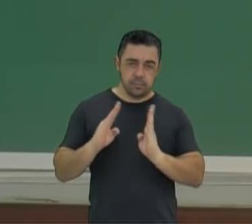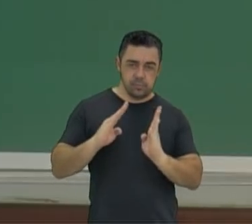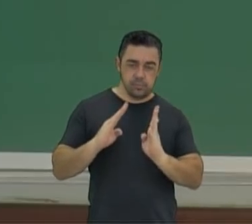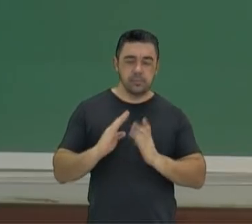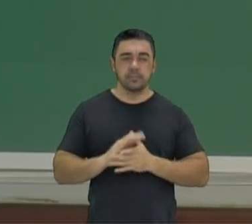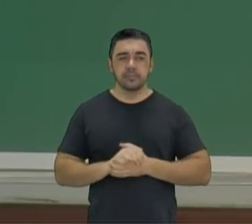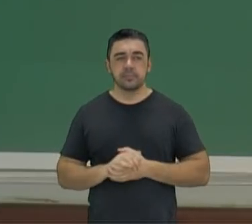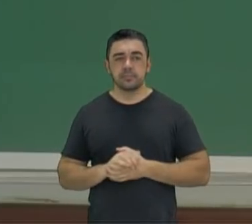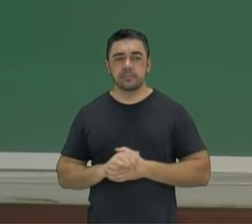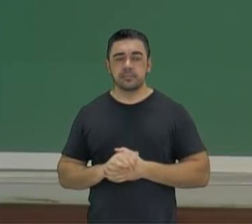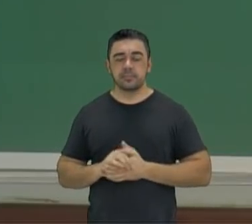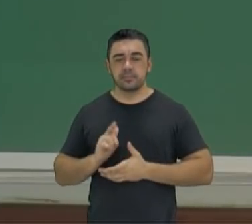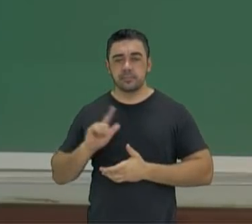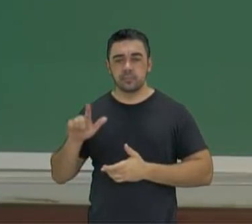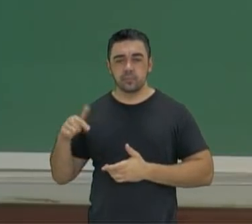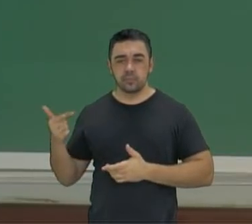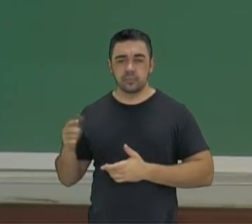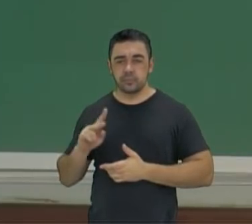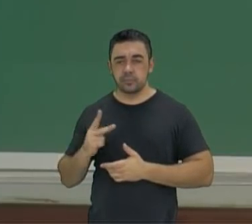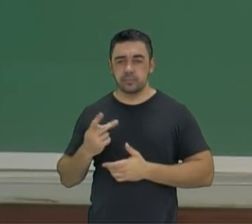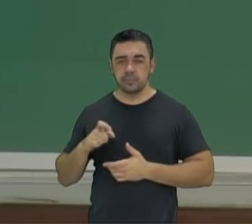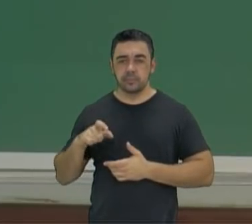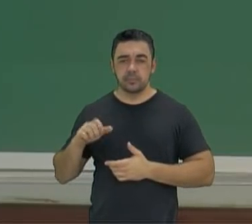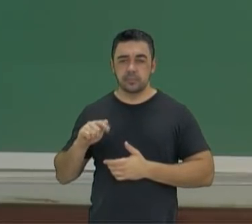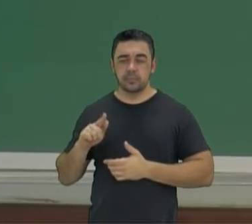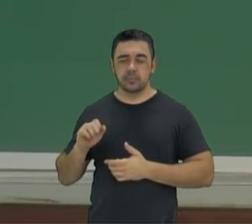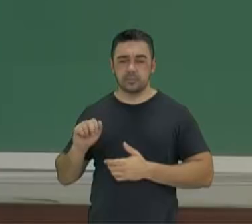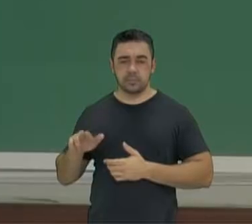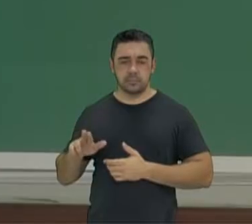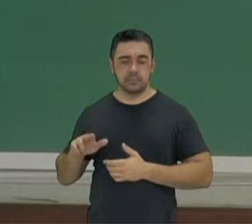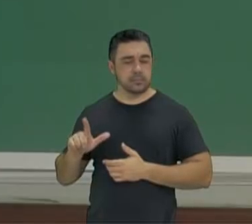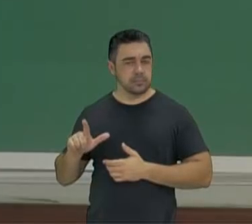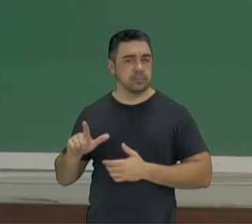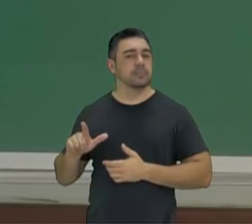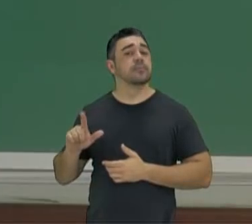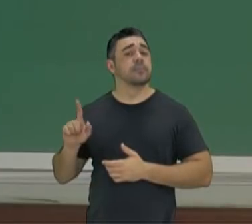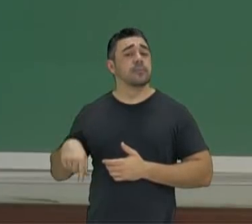pentagonal. Prisma hexagonal, só sobrou esse daqui, mas realmente, ó,